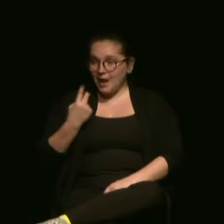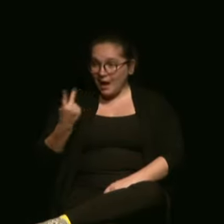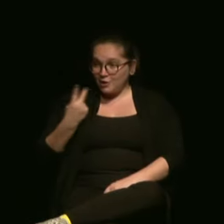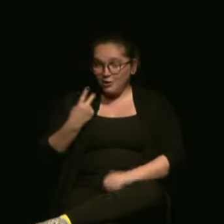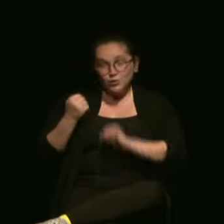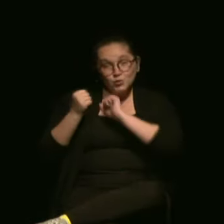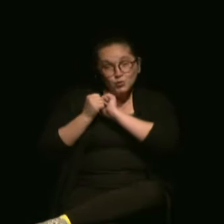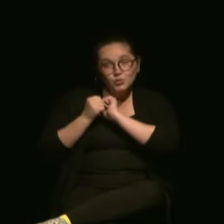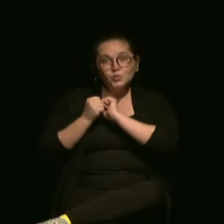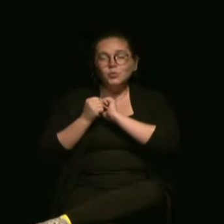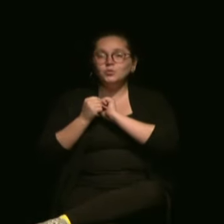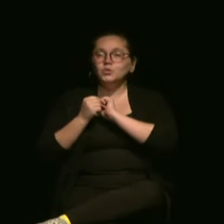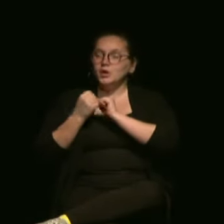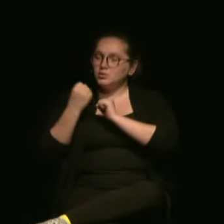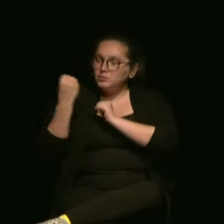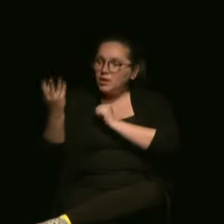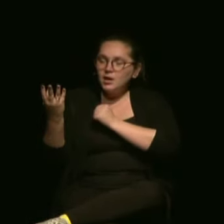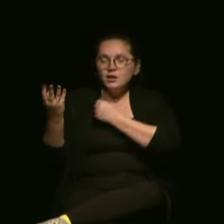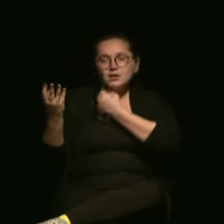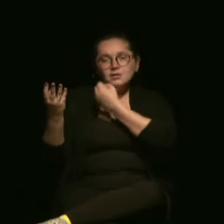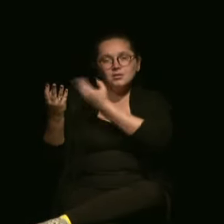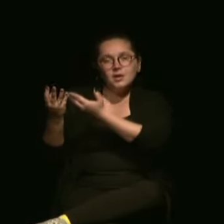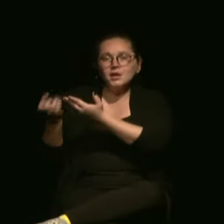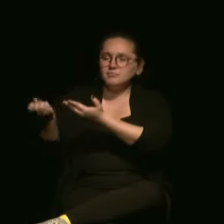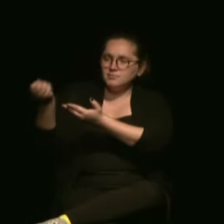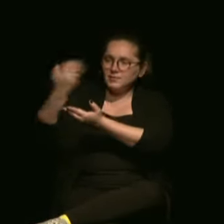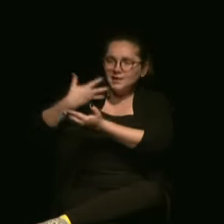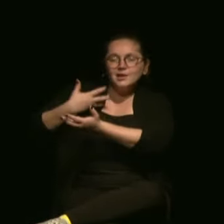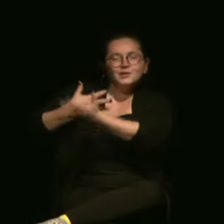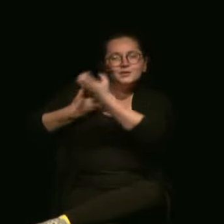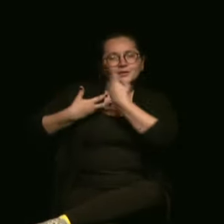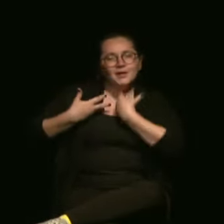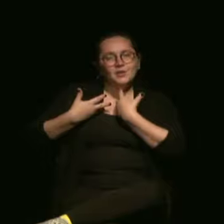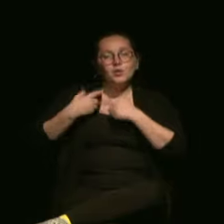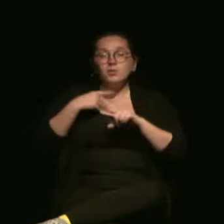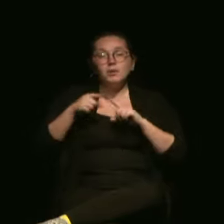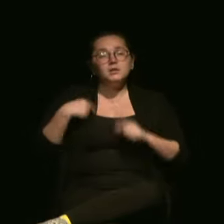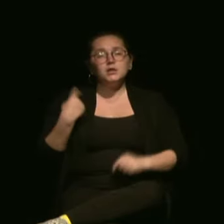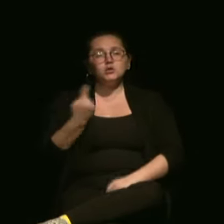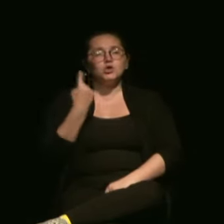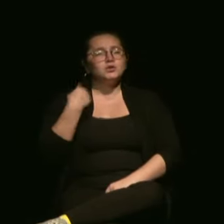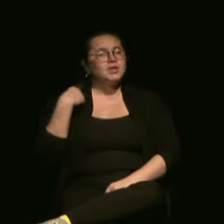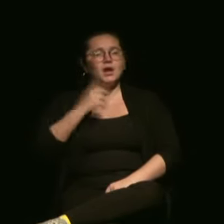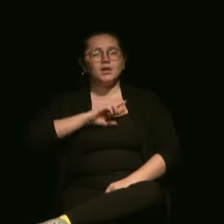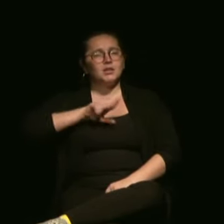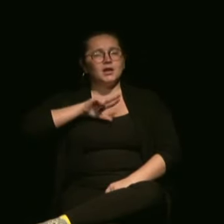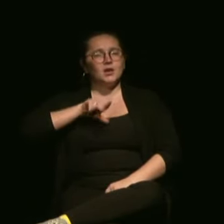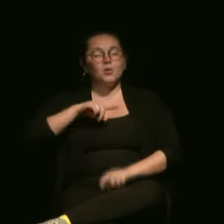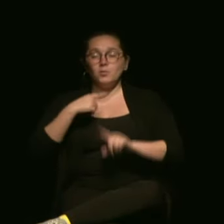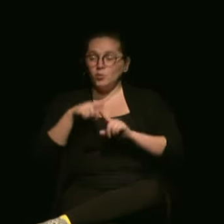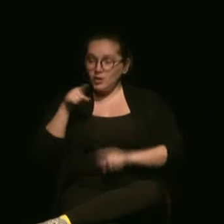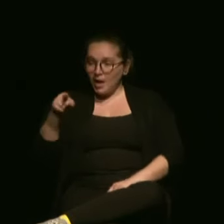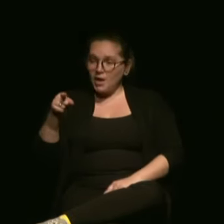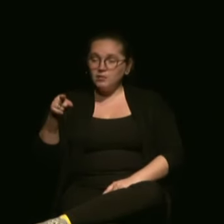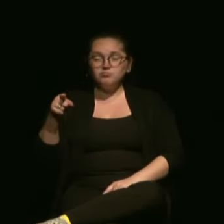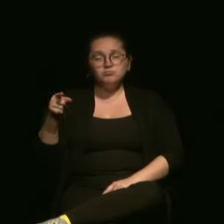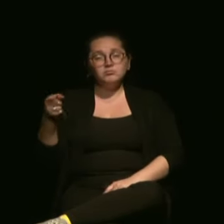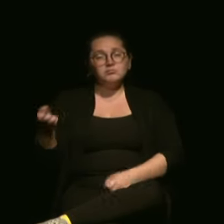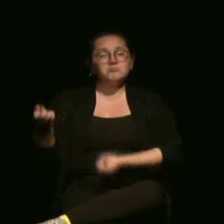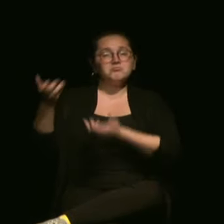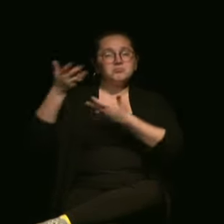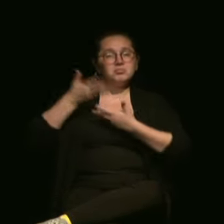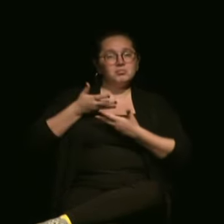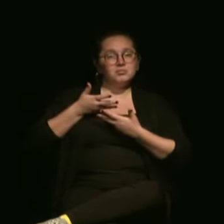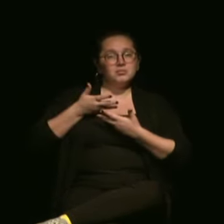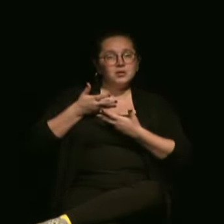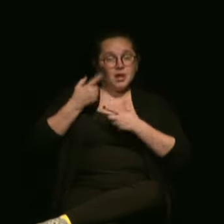me deu uma coisa, eu te dei outra. Porque também não tem um troço, você falou sozinha, não. A pessoa fala uma coisa, mas porque